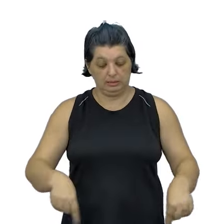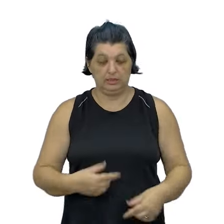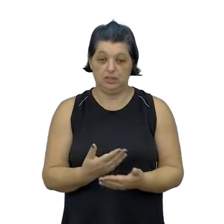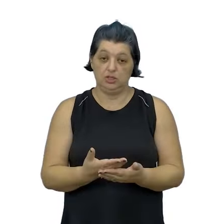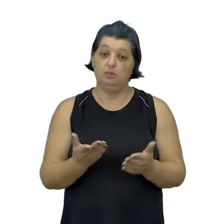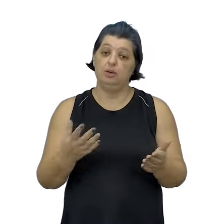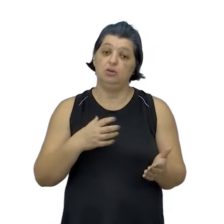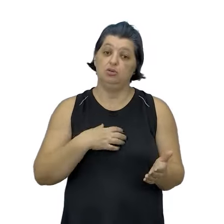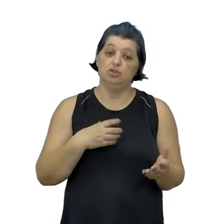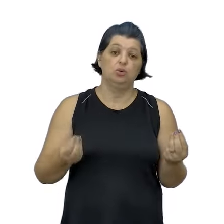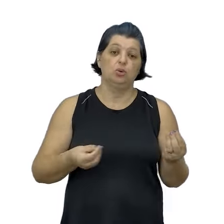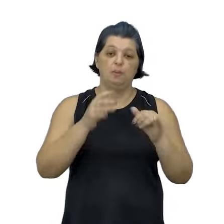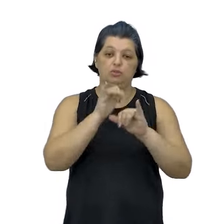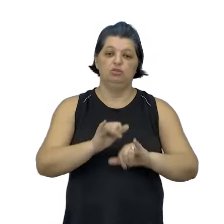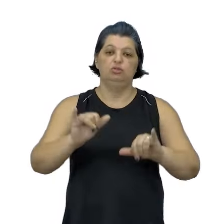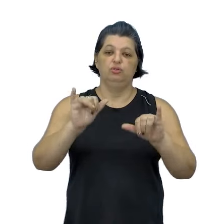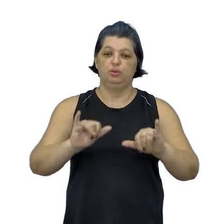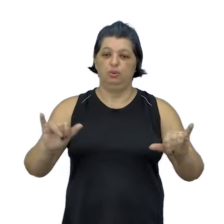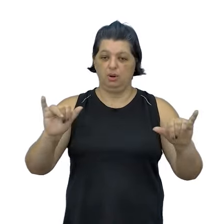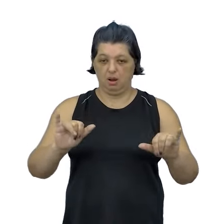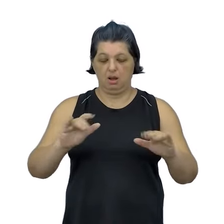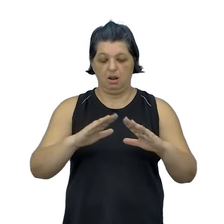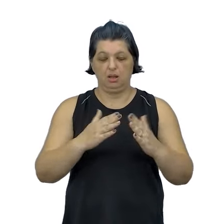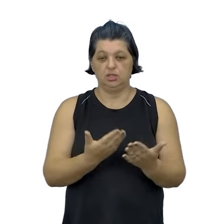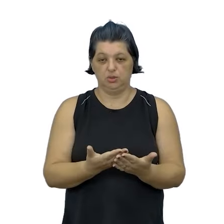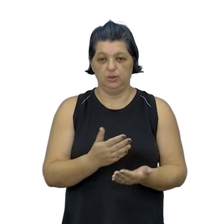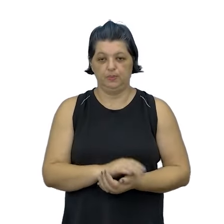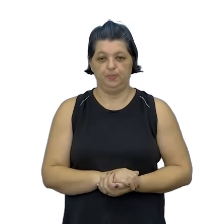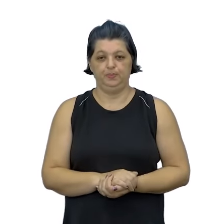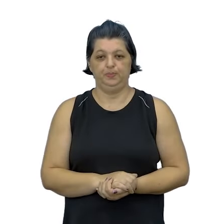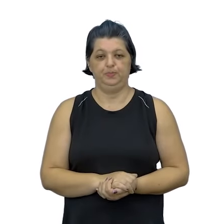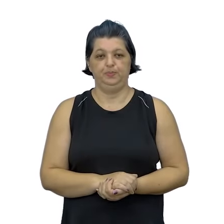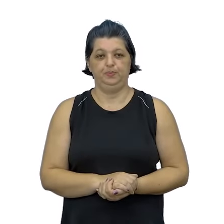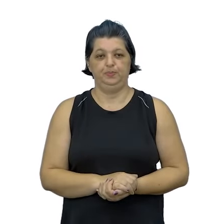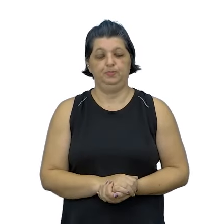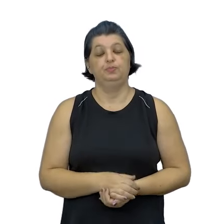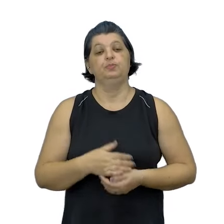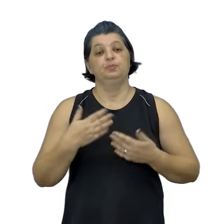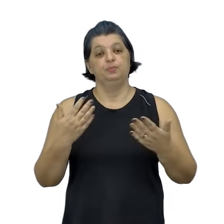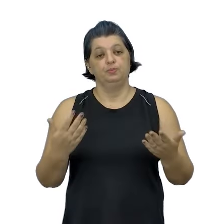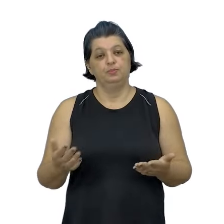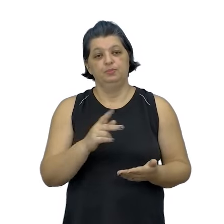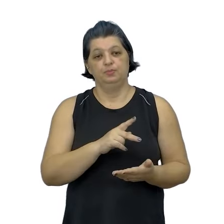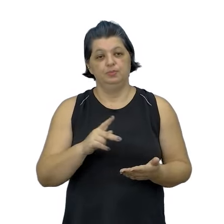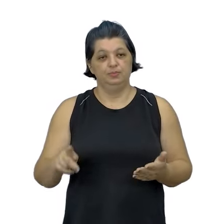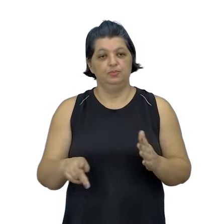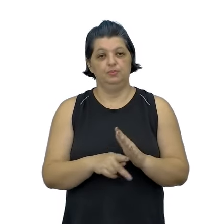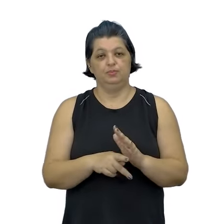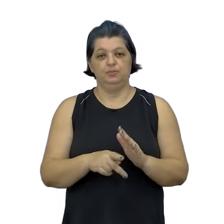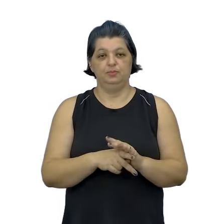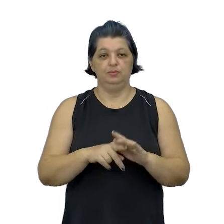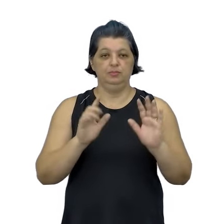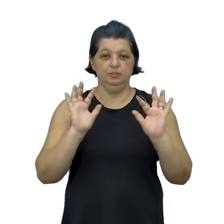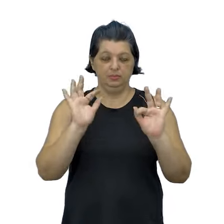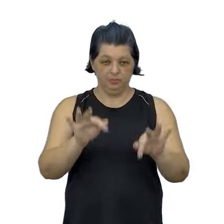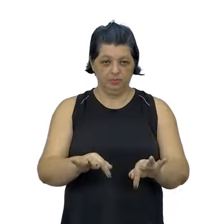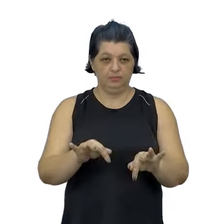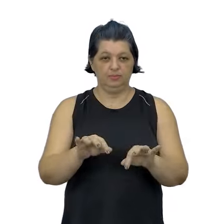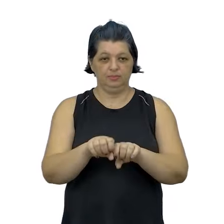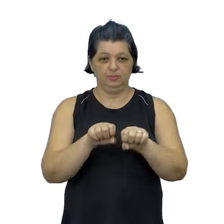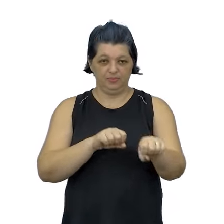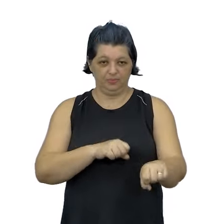forma que eles vão divulgar, né, isso na escola. Bom, professores, sistematizando então a nossa formação, eu